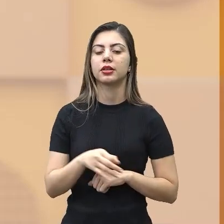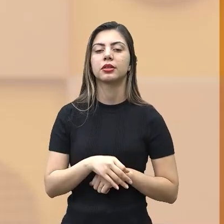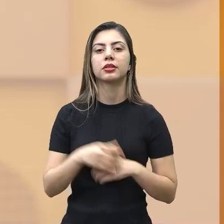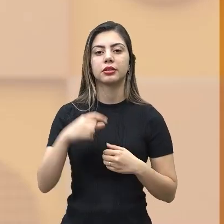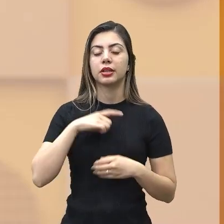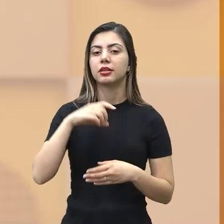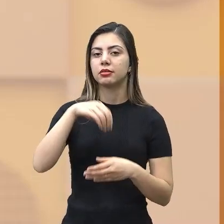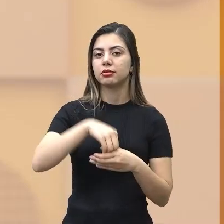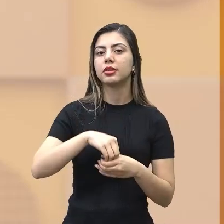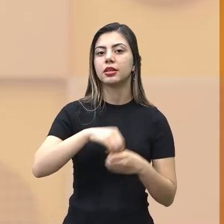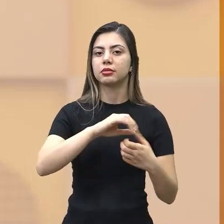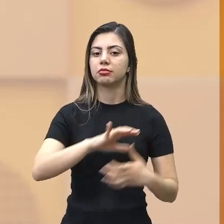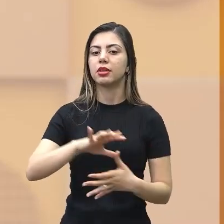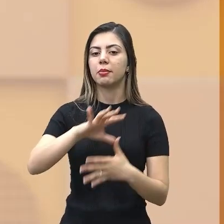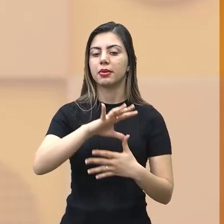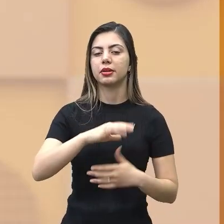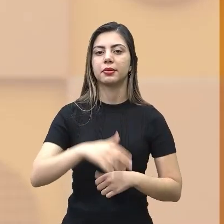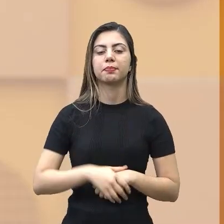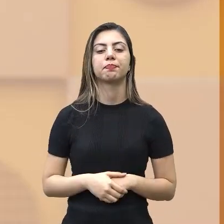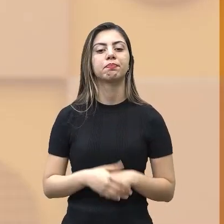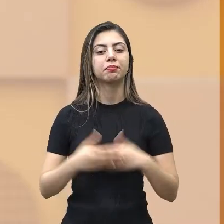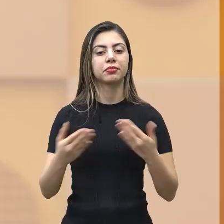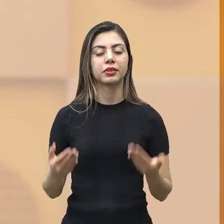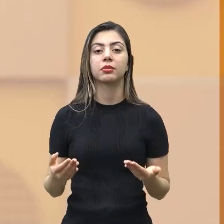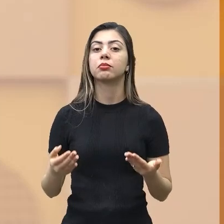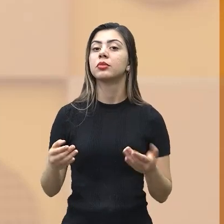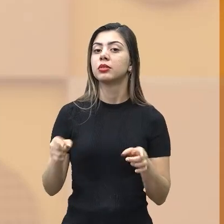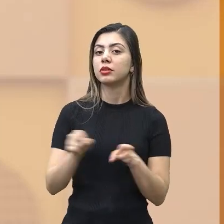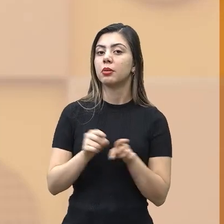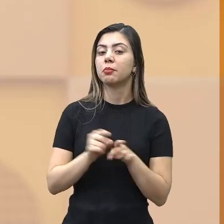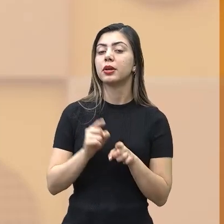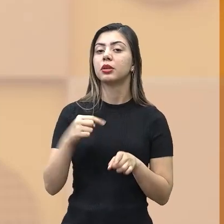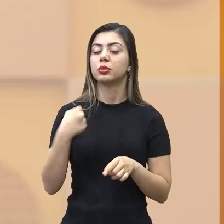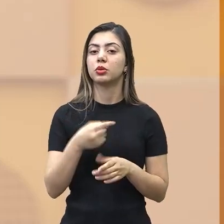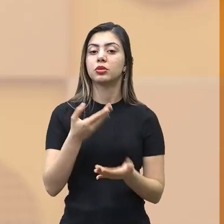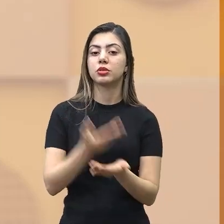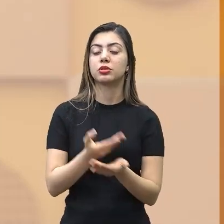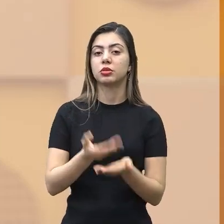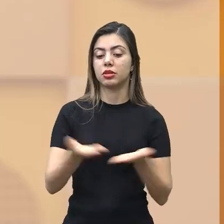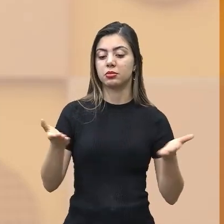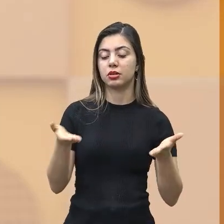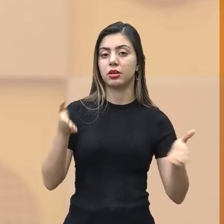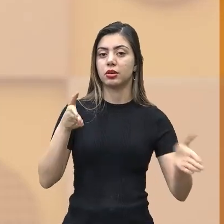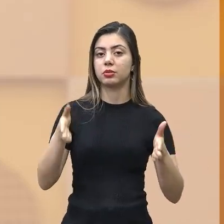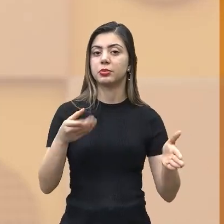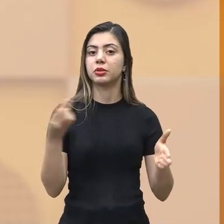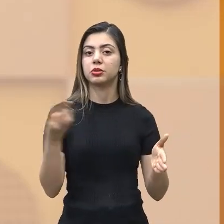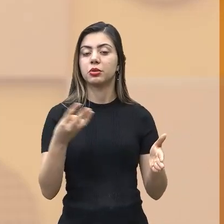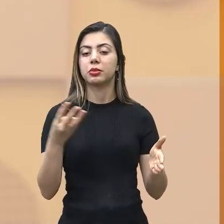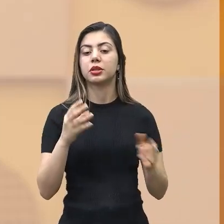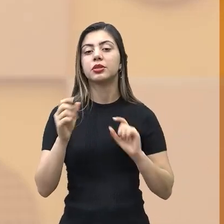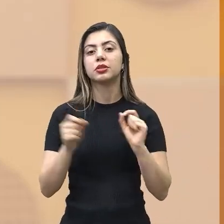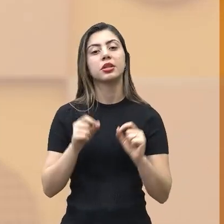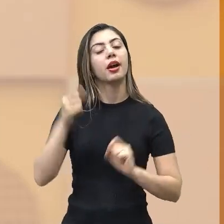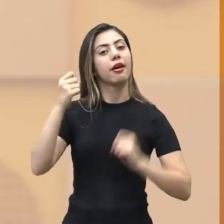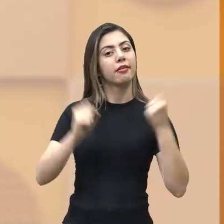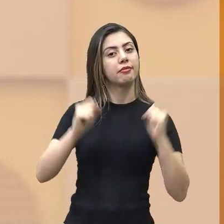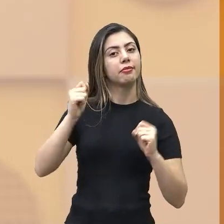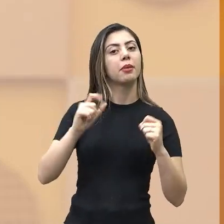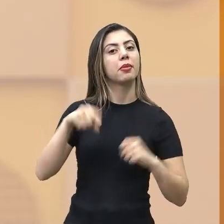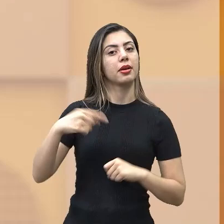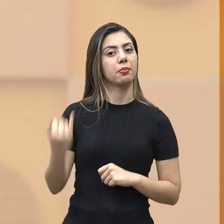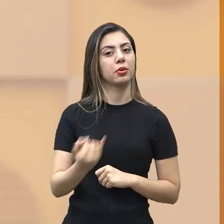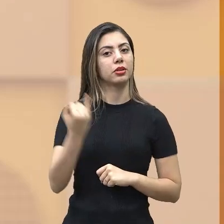continente americano. A gente também verificou ao longo da nossa unidade 3, né, que a indústria é importante,